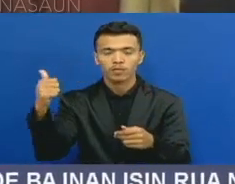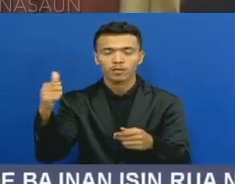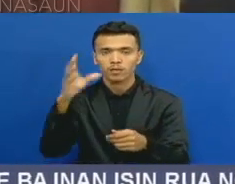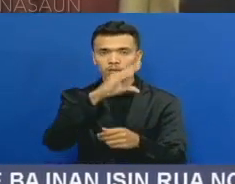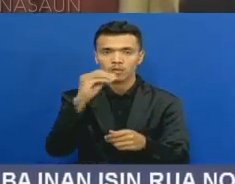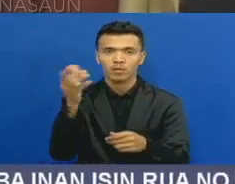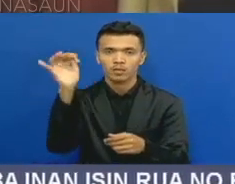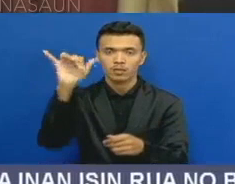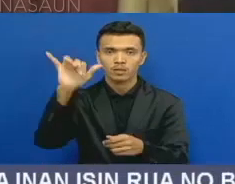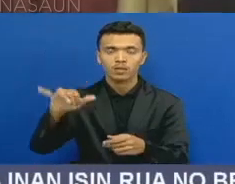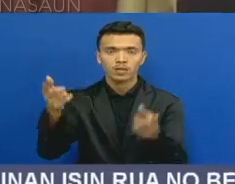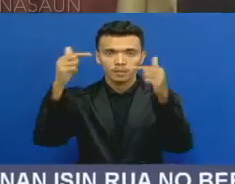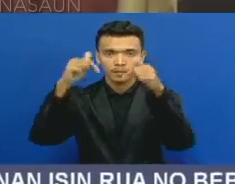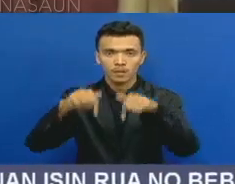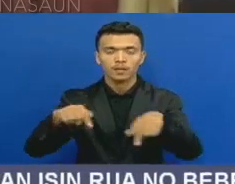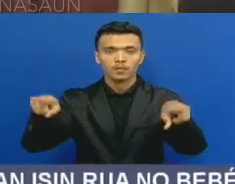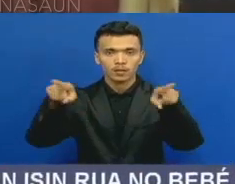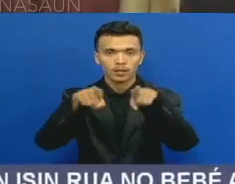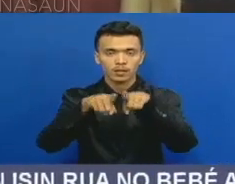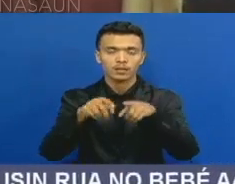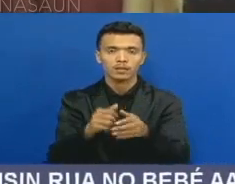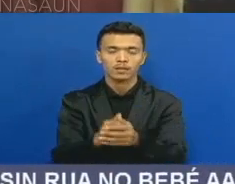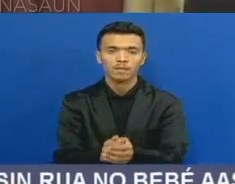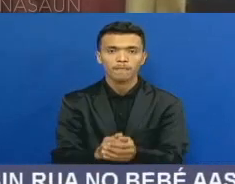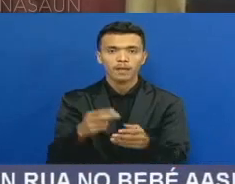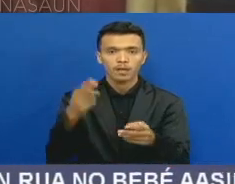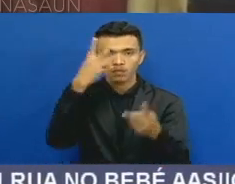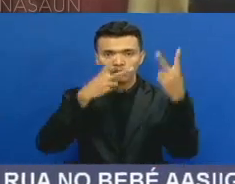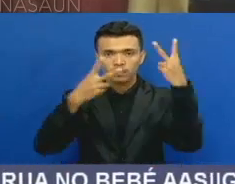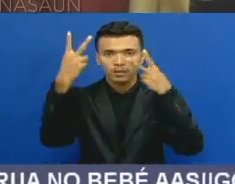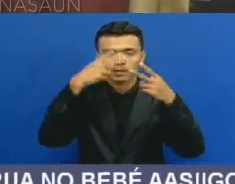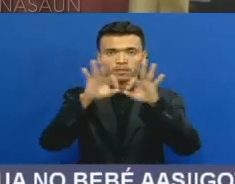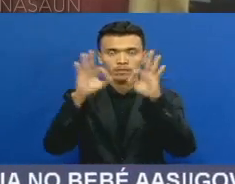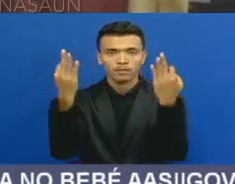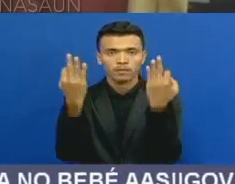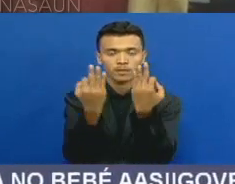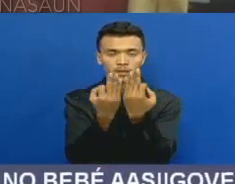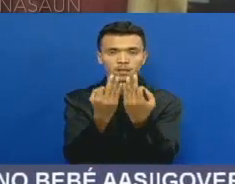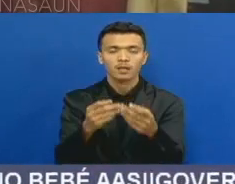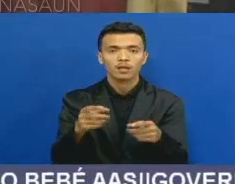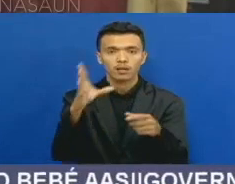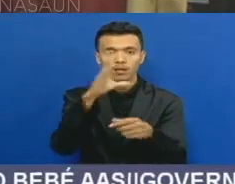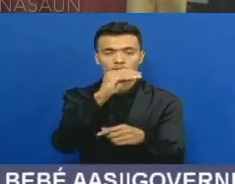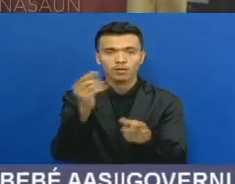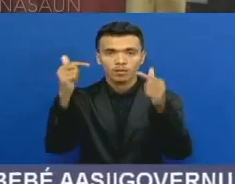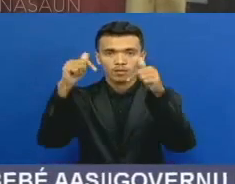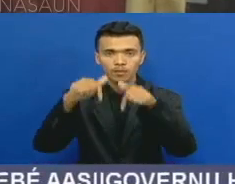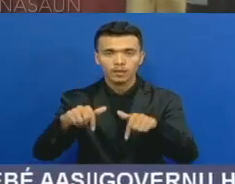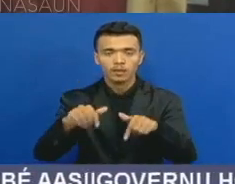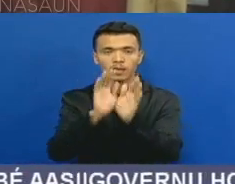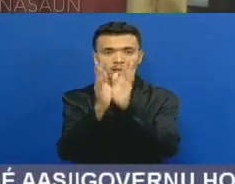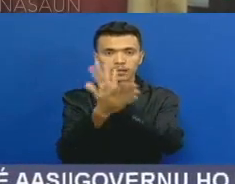nomos sir nem bem mai masanesa mai atu visita família mak pre visa nomos mai atu asasai